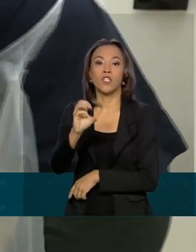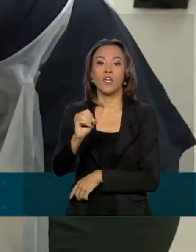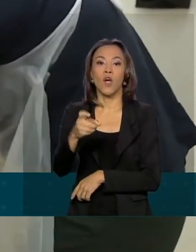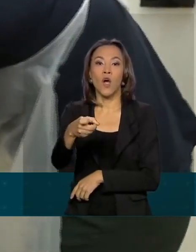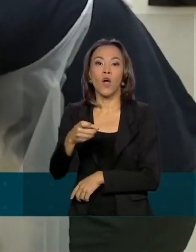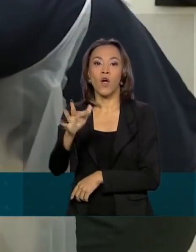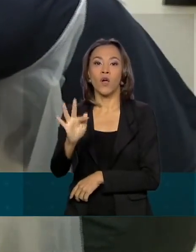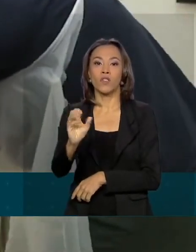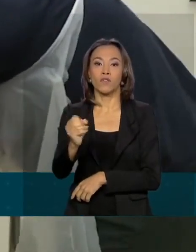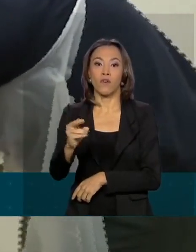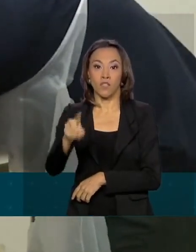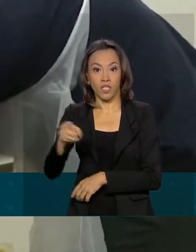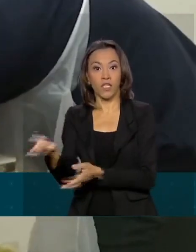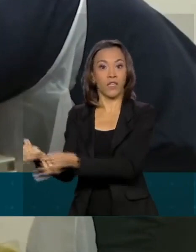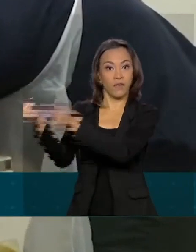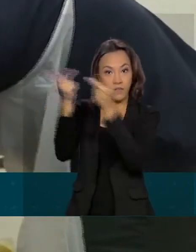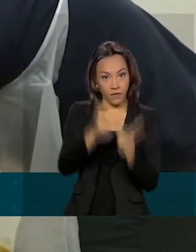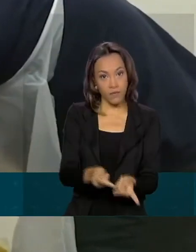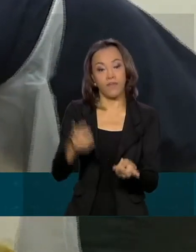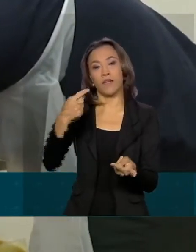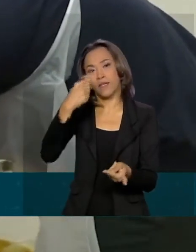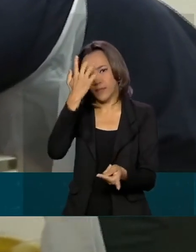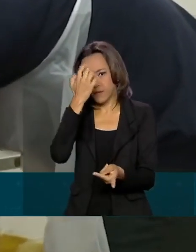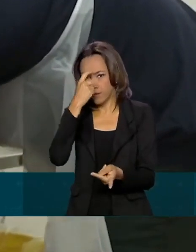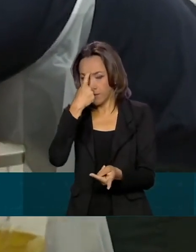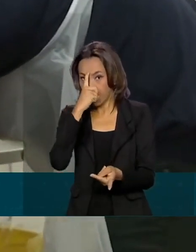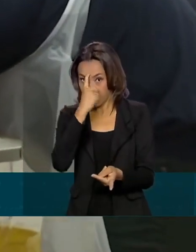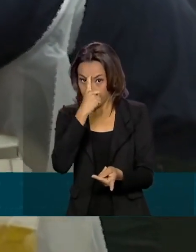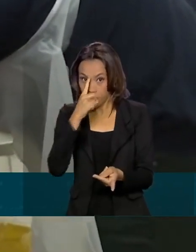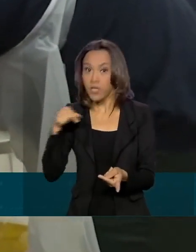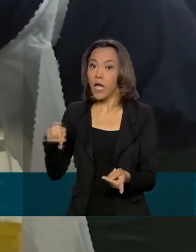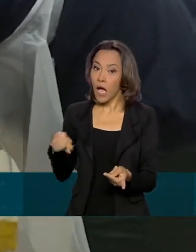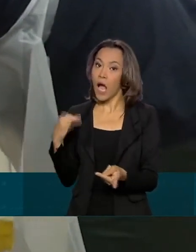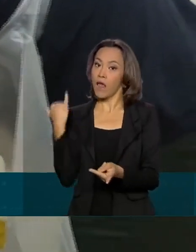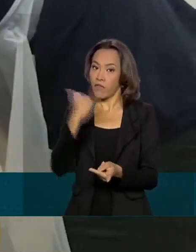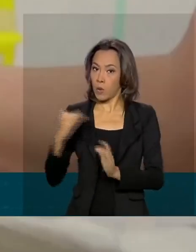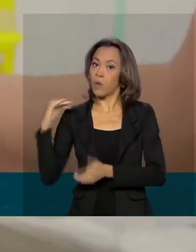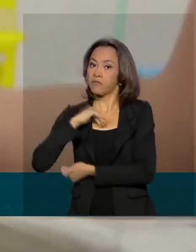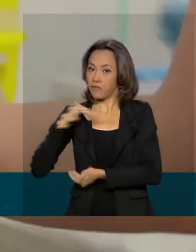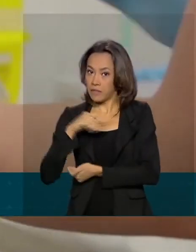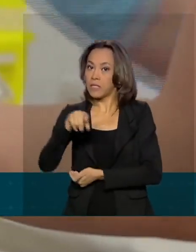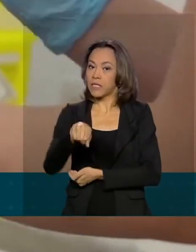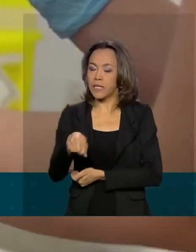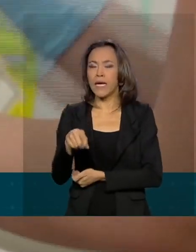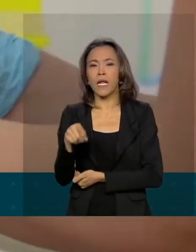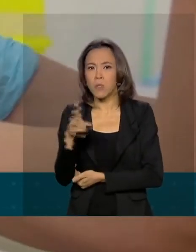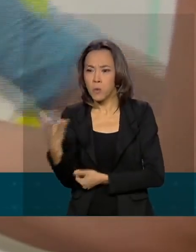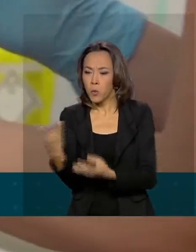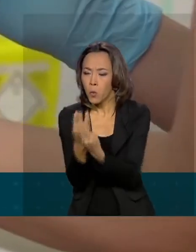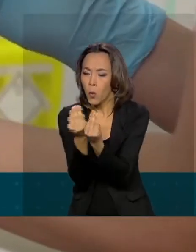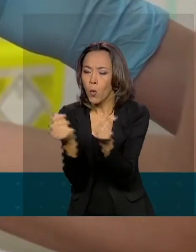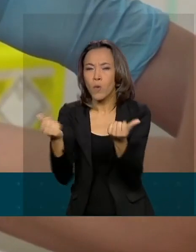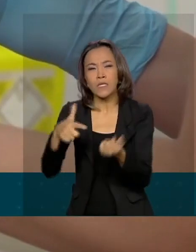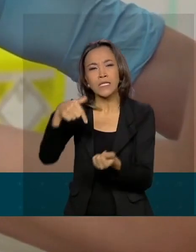importadas da Índia. A Anvisa confirmou que a eficácia dessa vacina é de 70